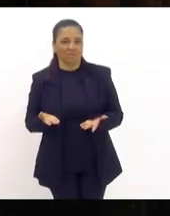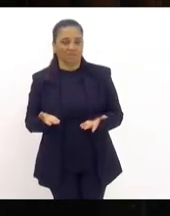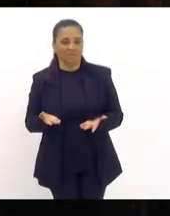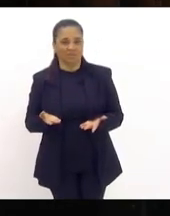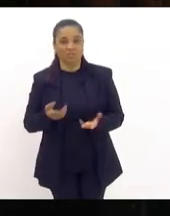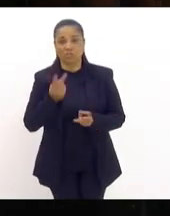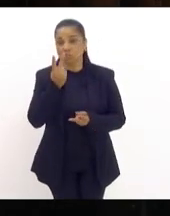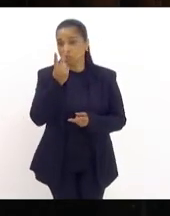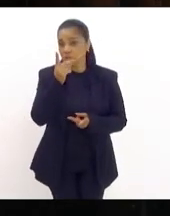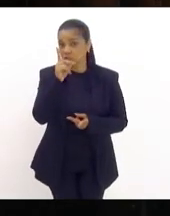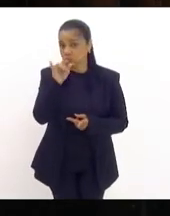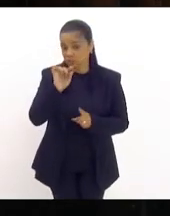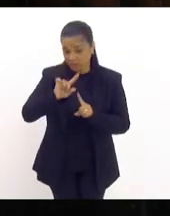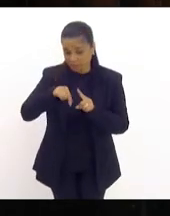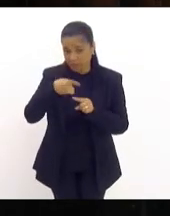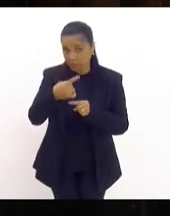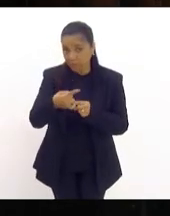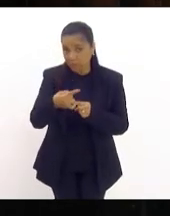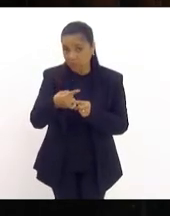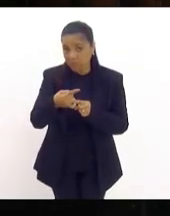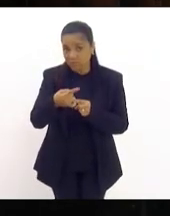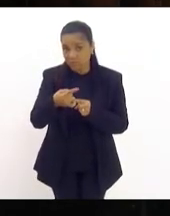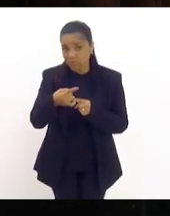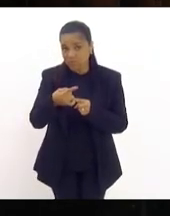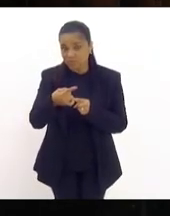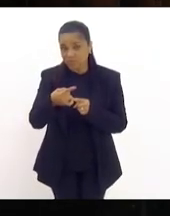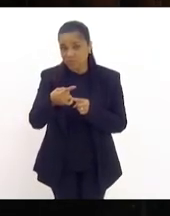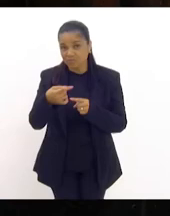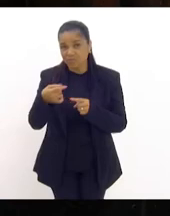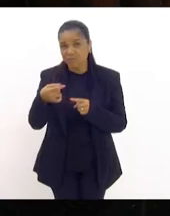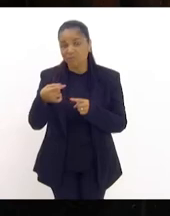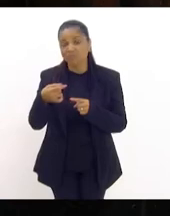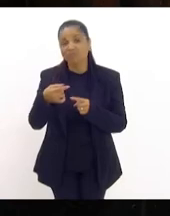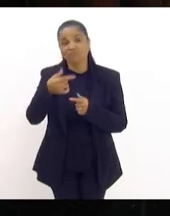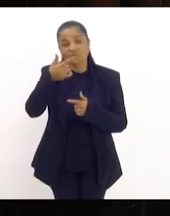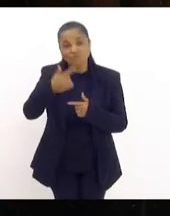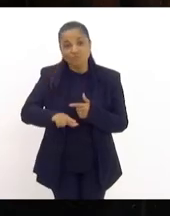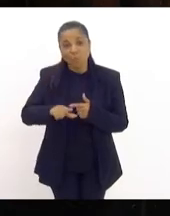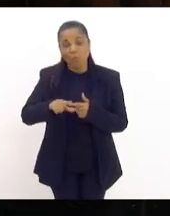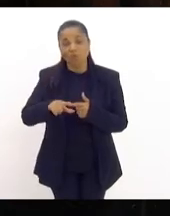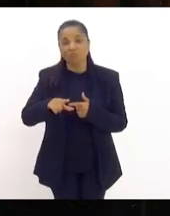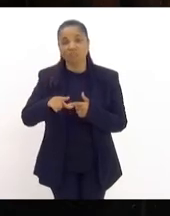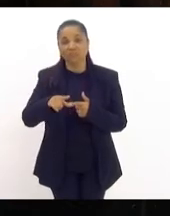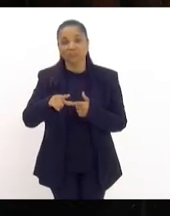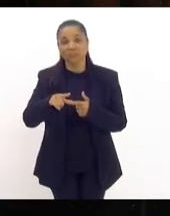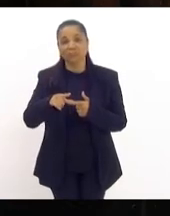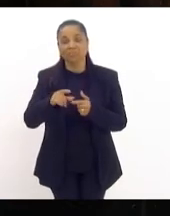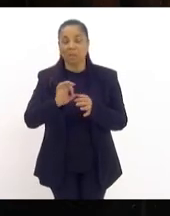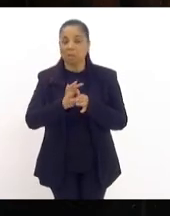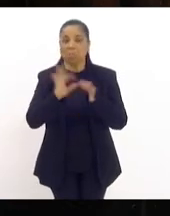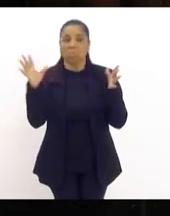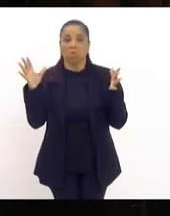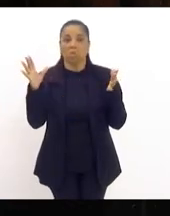dois dias depois foram novamente ativadas, no final de